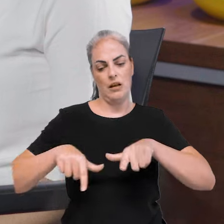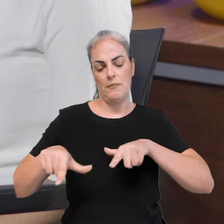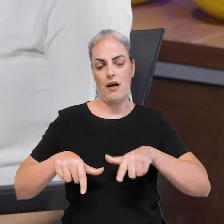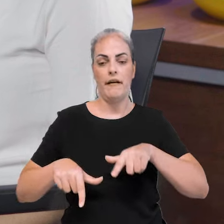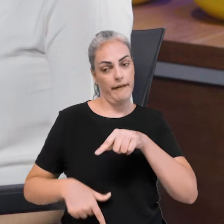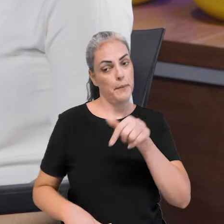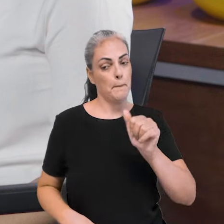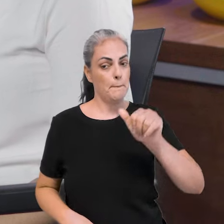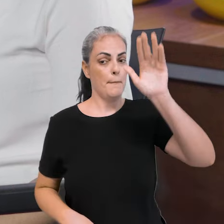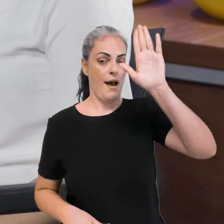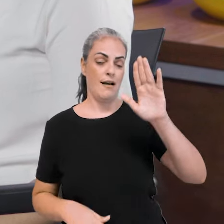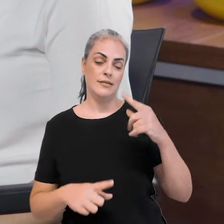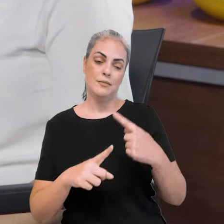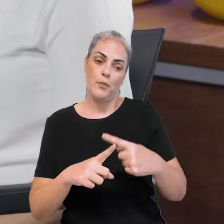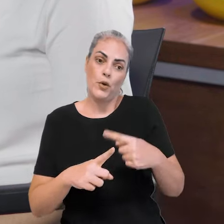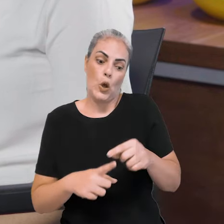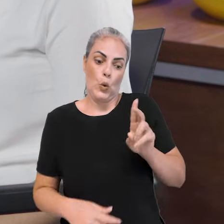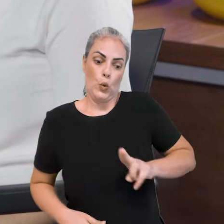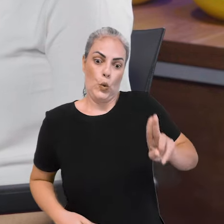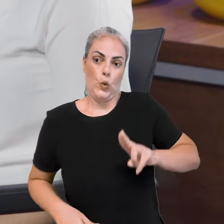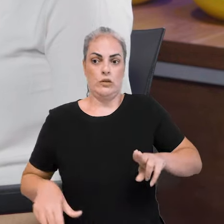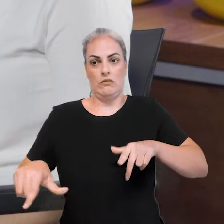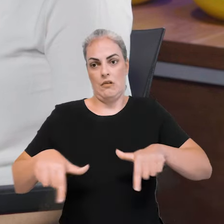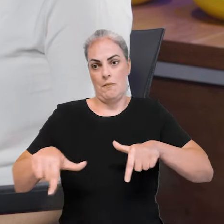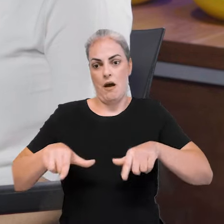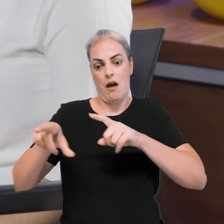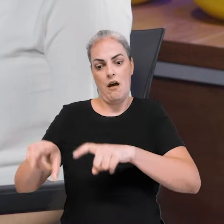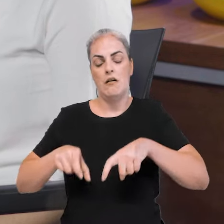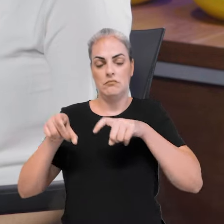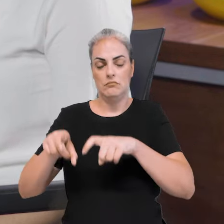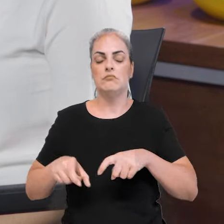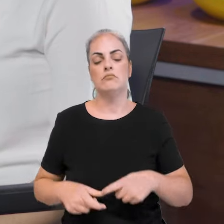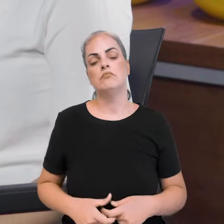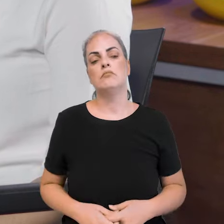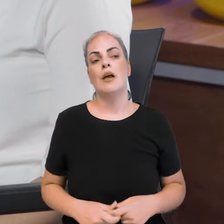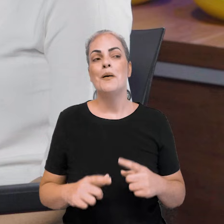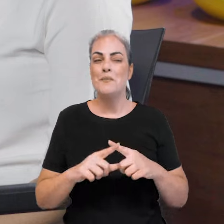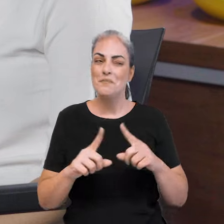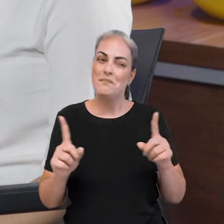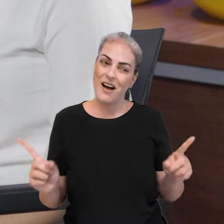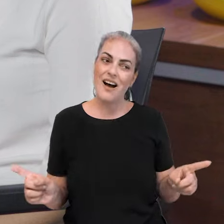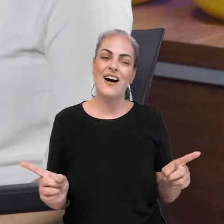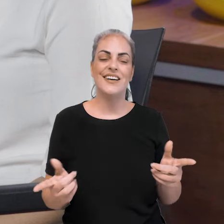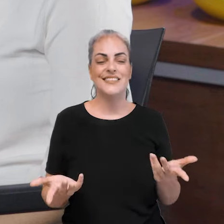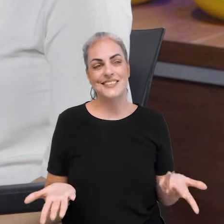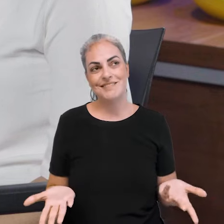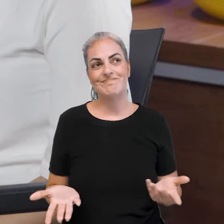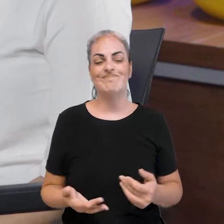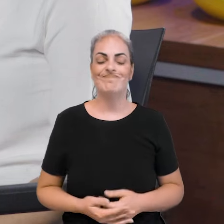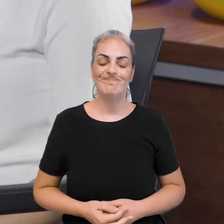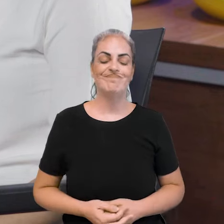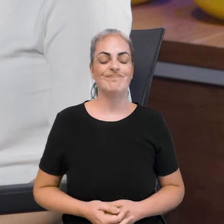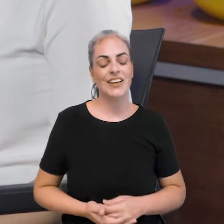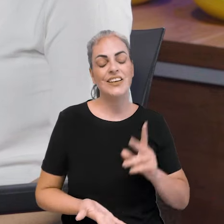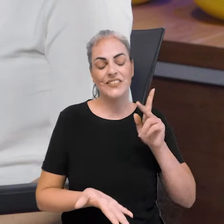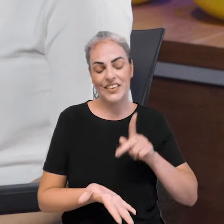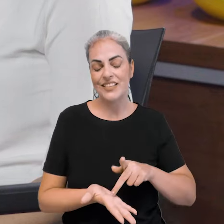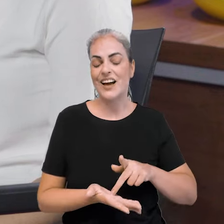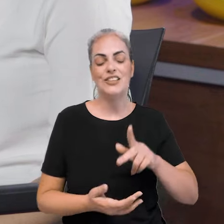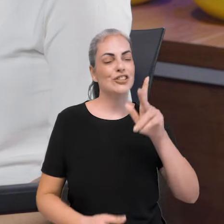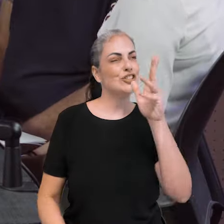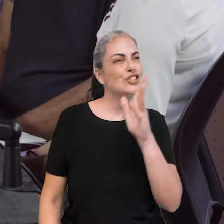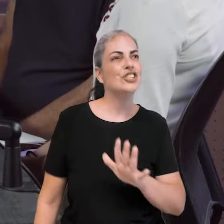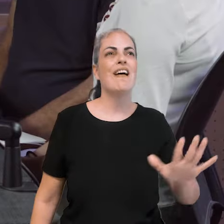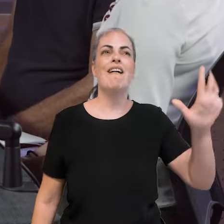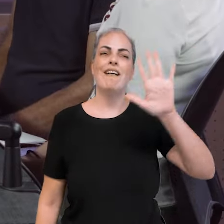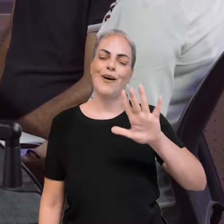maior exposição porque ele usa o agrotóxico na plantação. Porém, essa exposição é